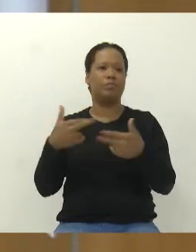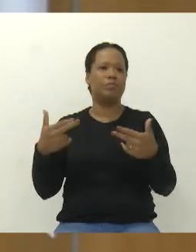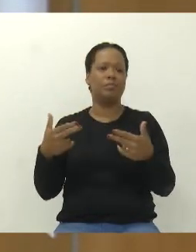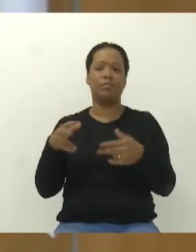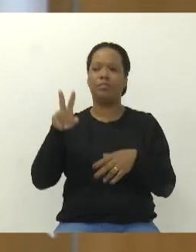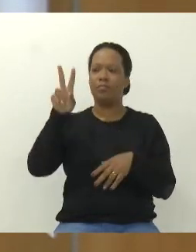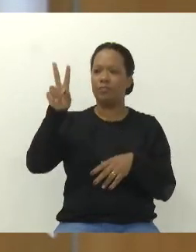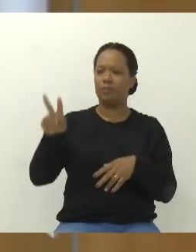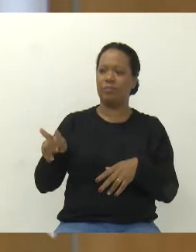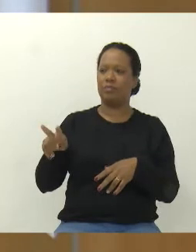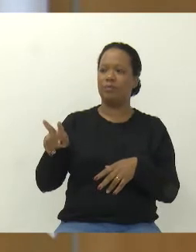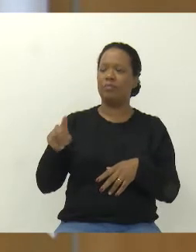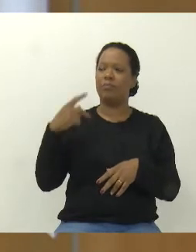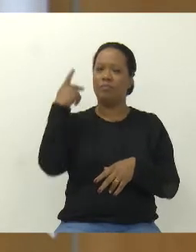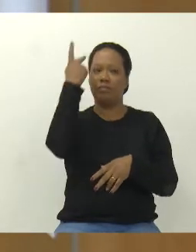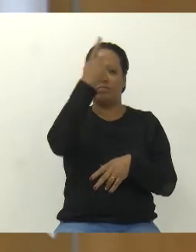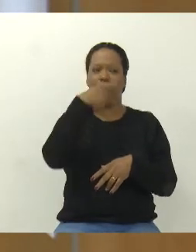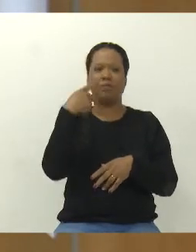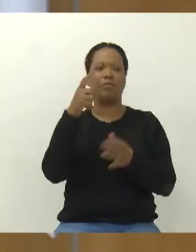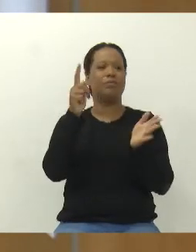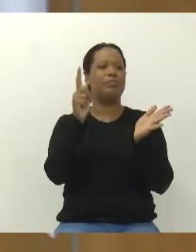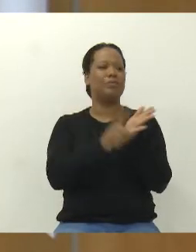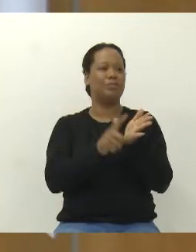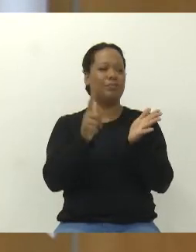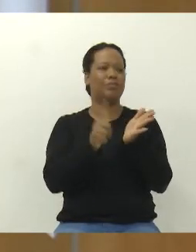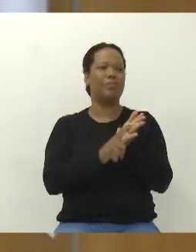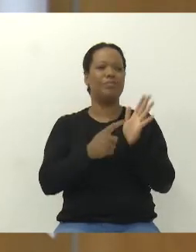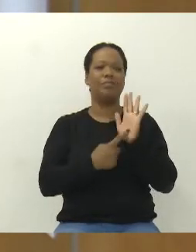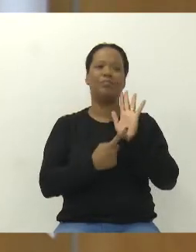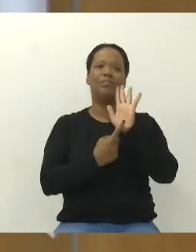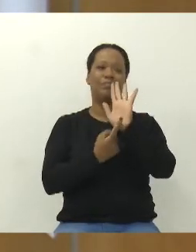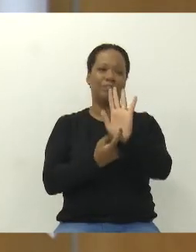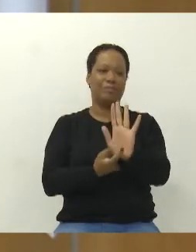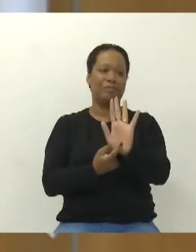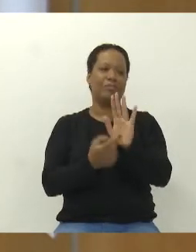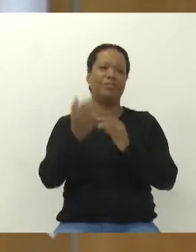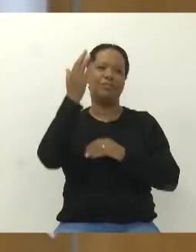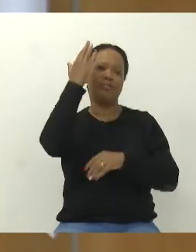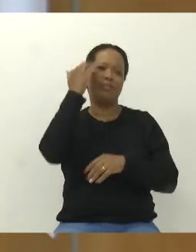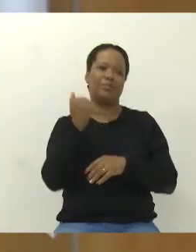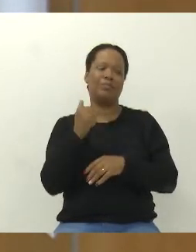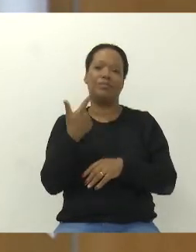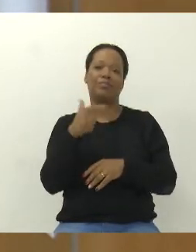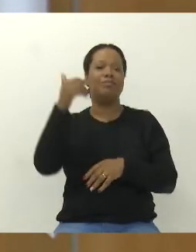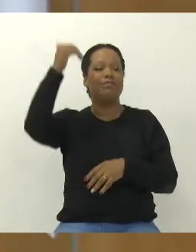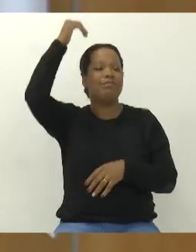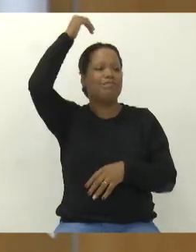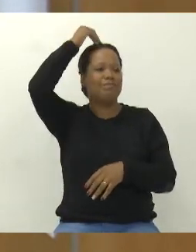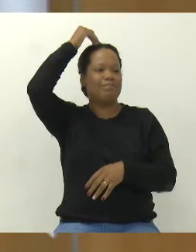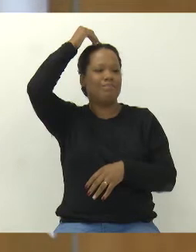a gente ver o rosto da gente, às vezes estampado no jornal, quando a gente principalmente sabe que a gente não tem nenhum tipo de culpa.